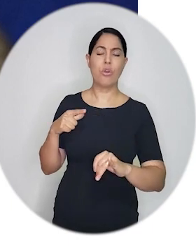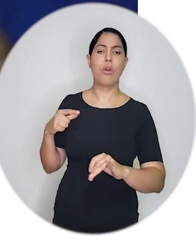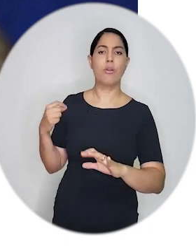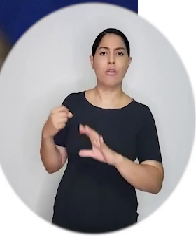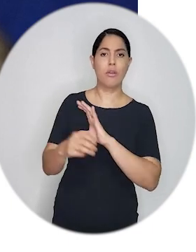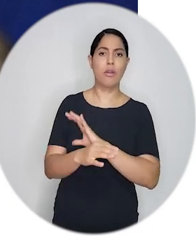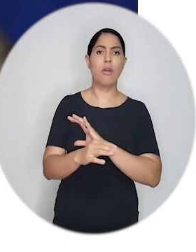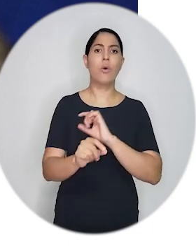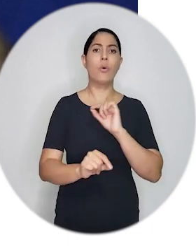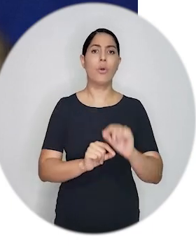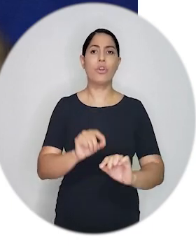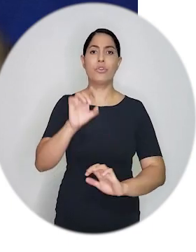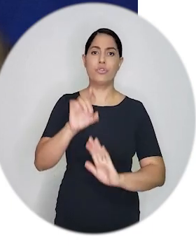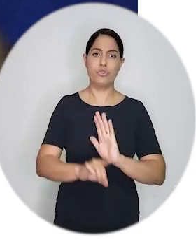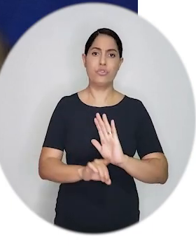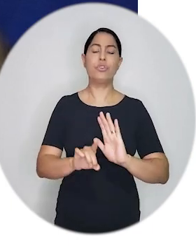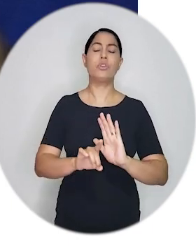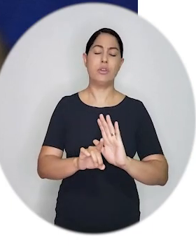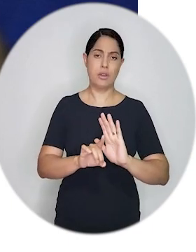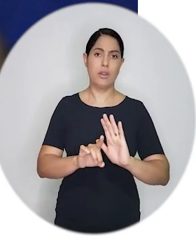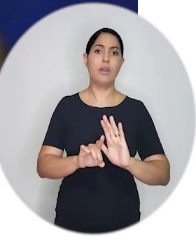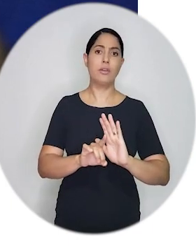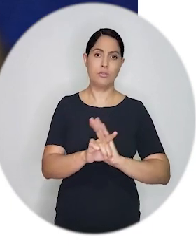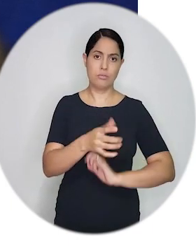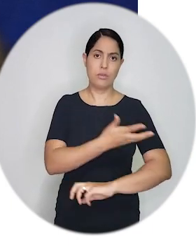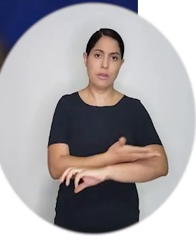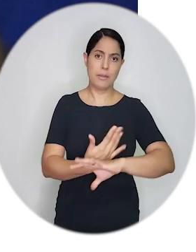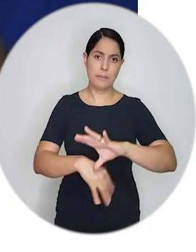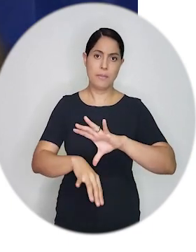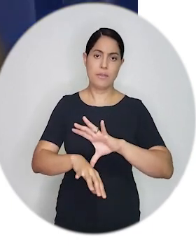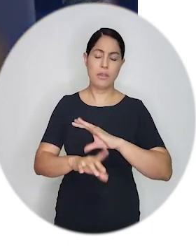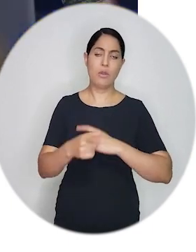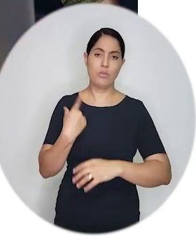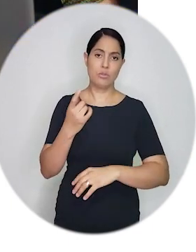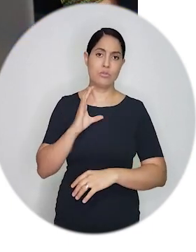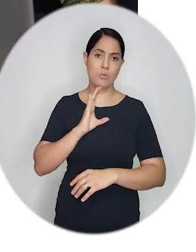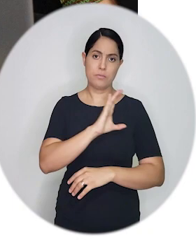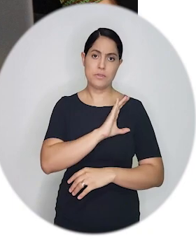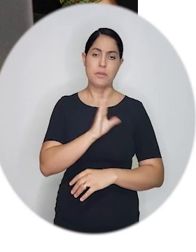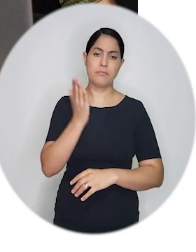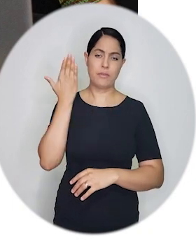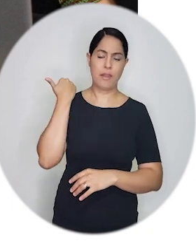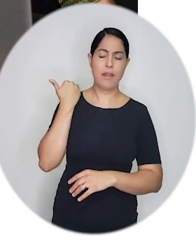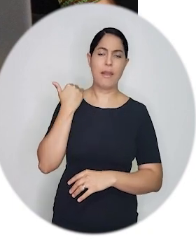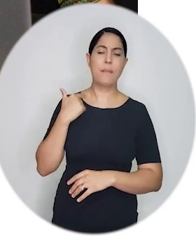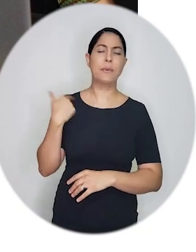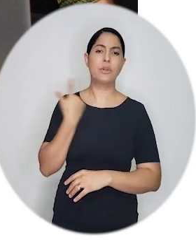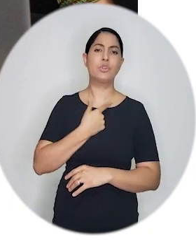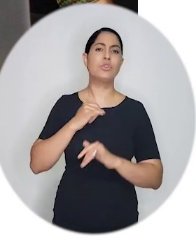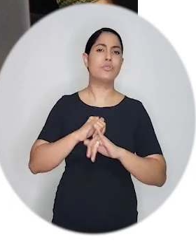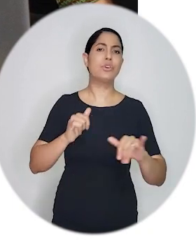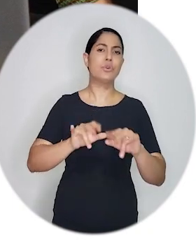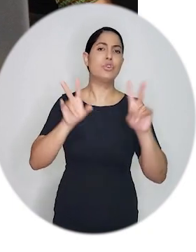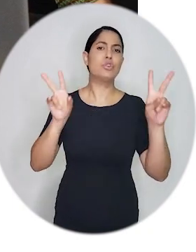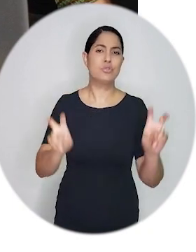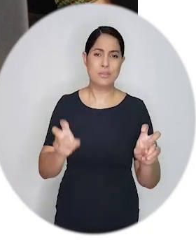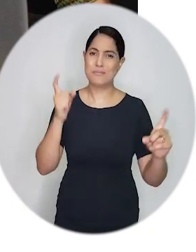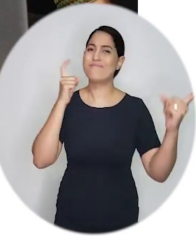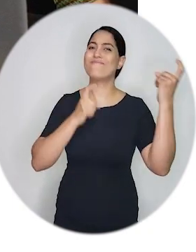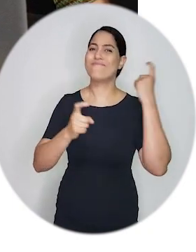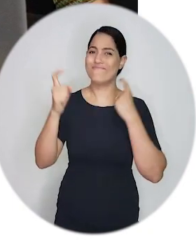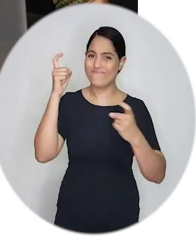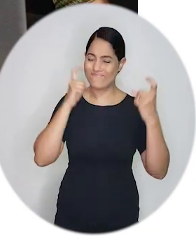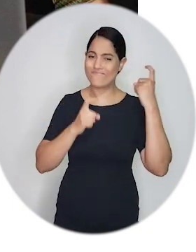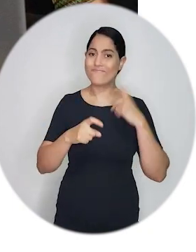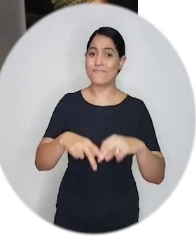ao CNJ uma manifestação da Comissão de Direito Ambiental. Naquela oportunidade, nós nos manifestamos no